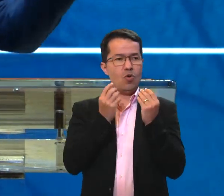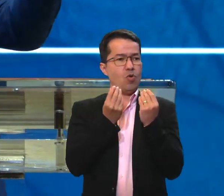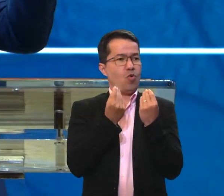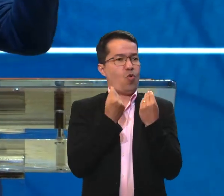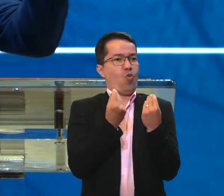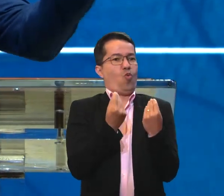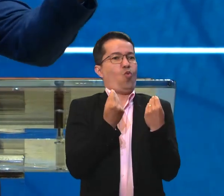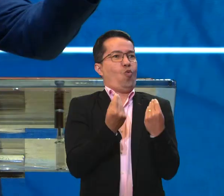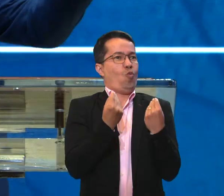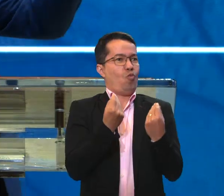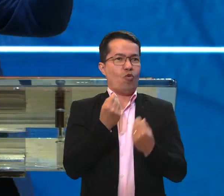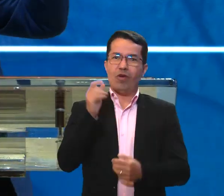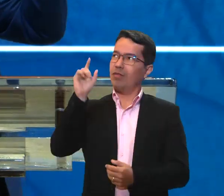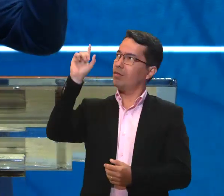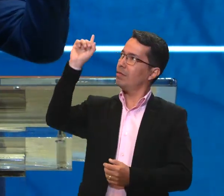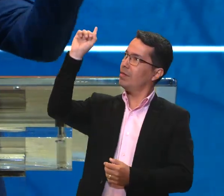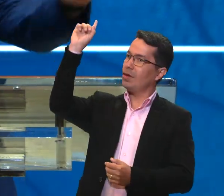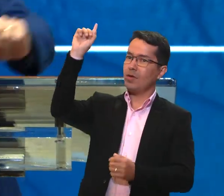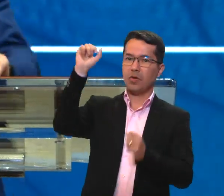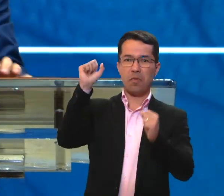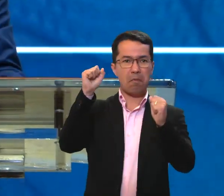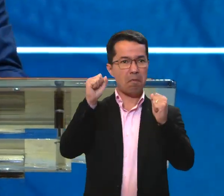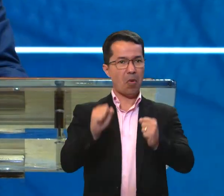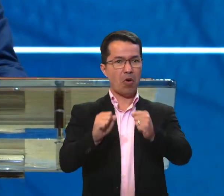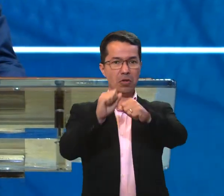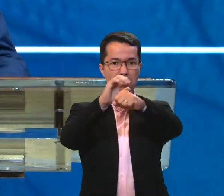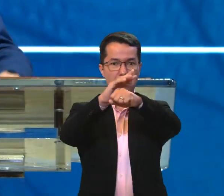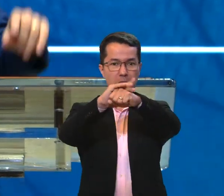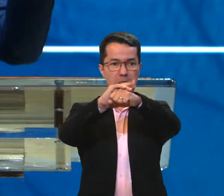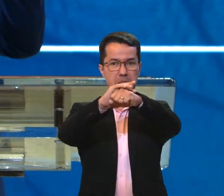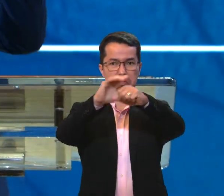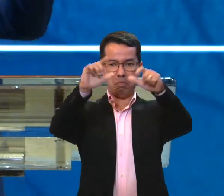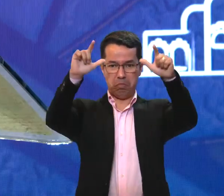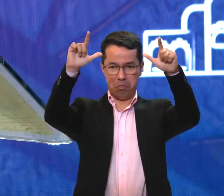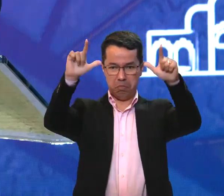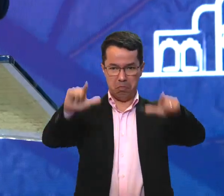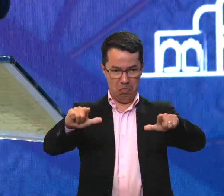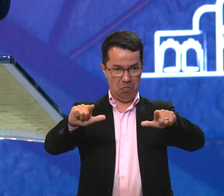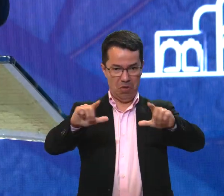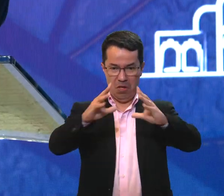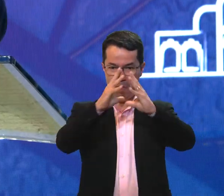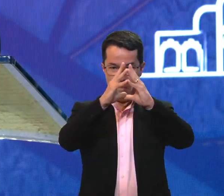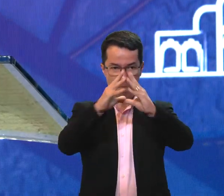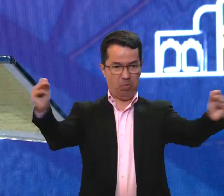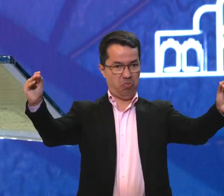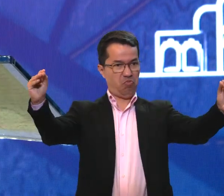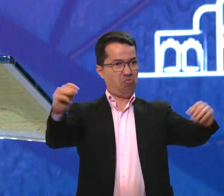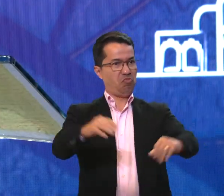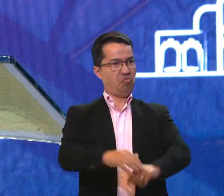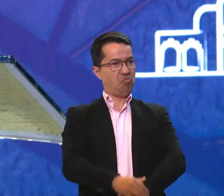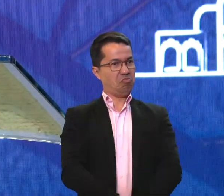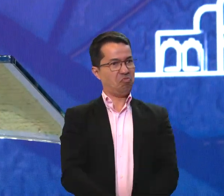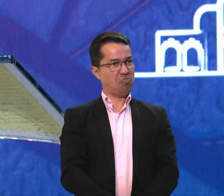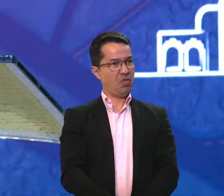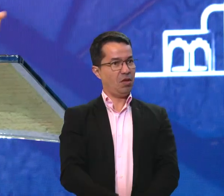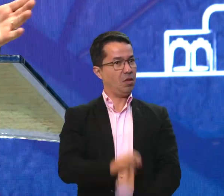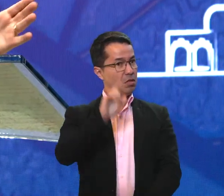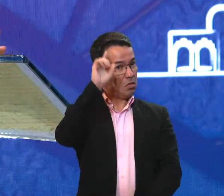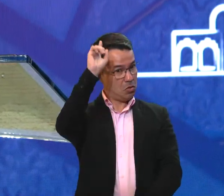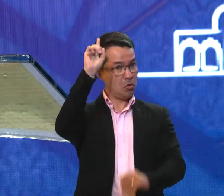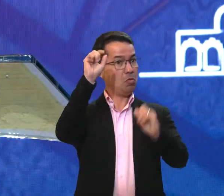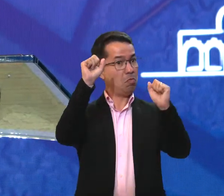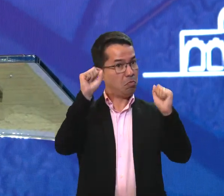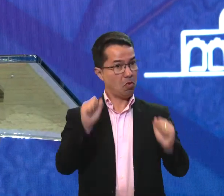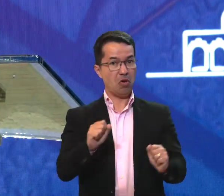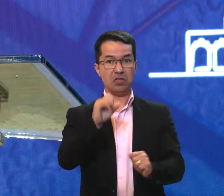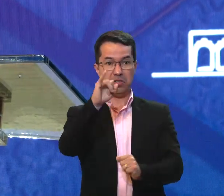Deus cura lugares. Deus cura lugares. O final do